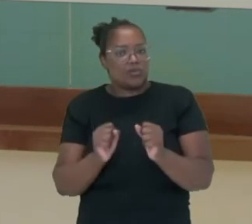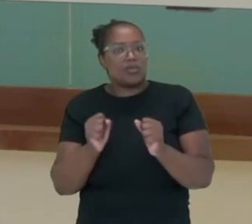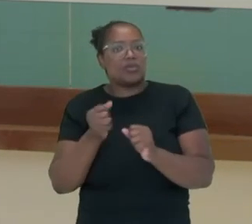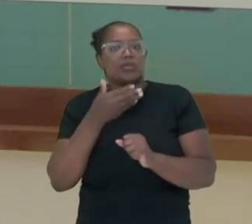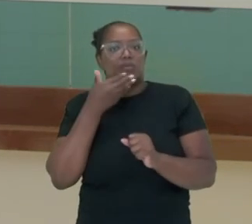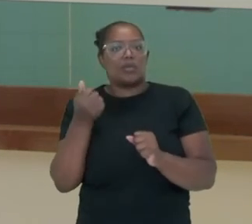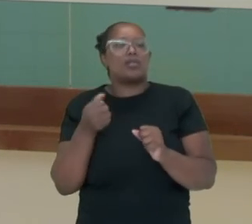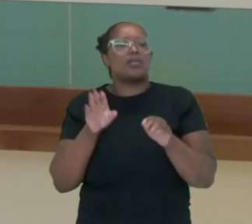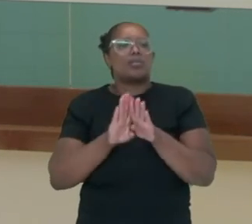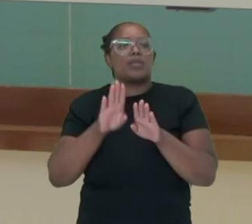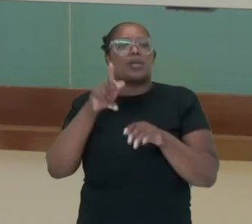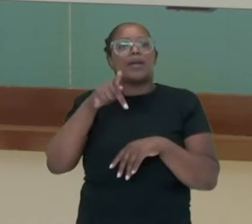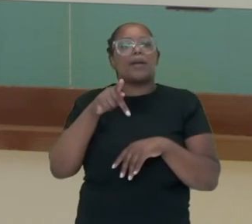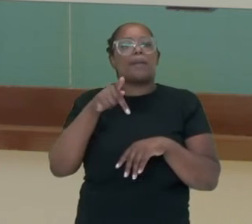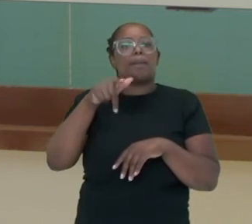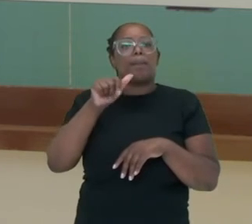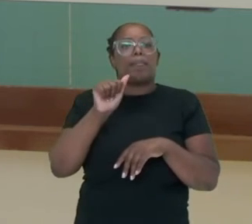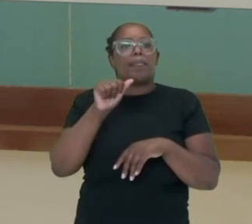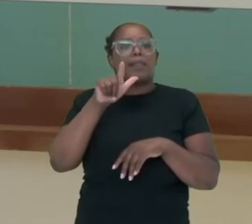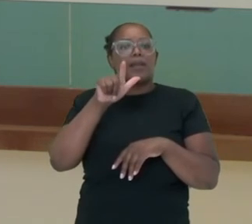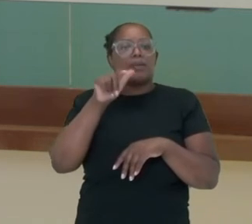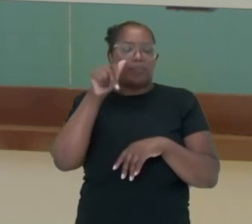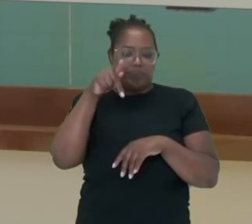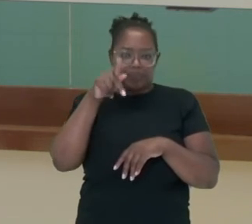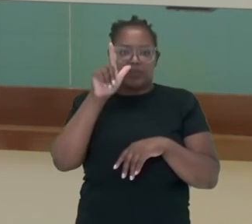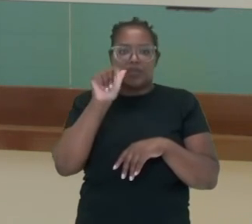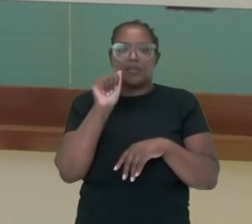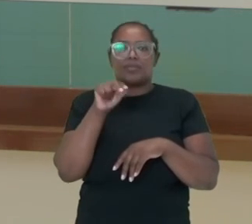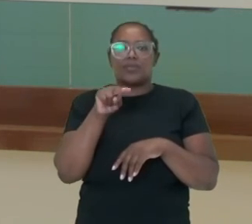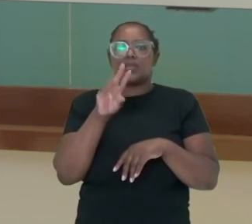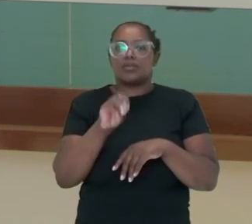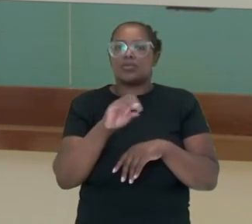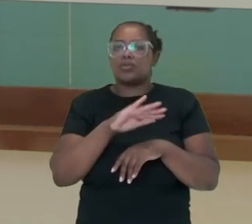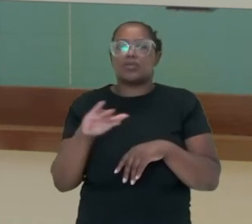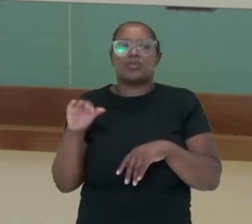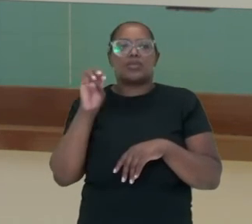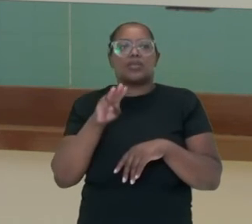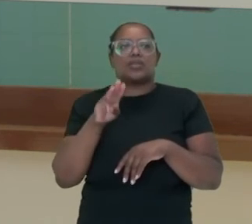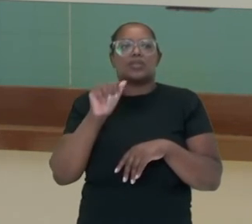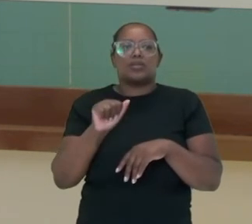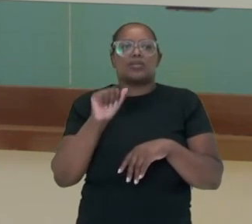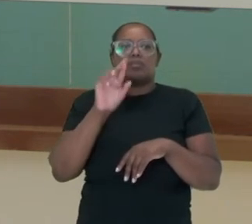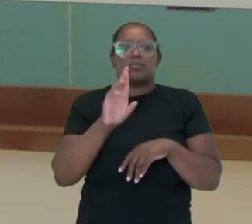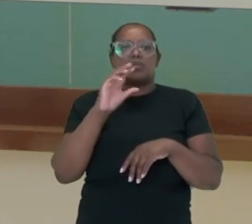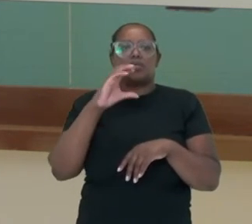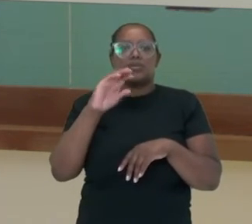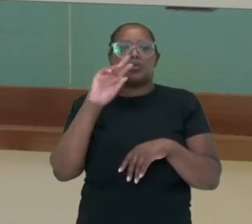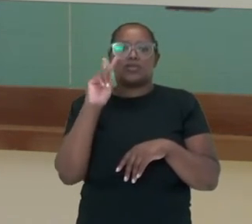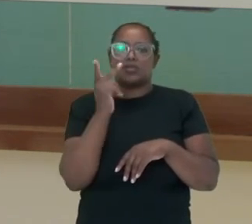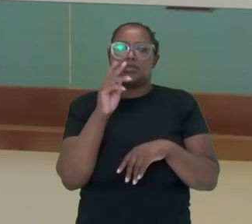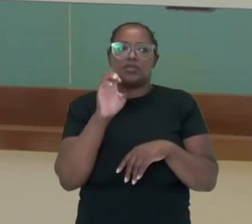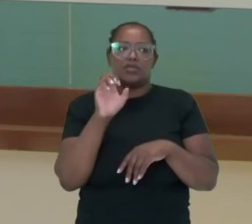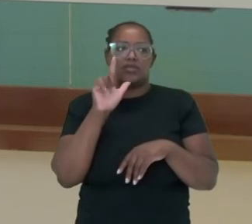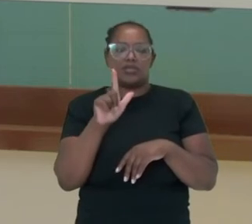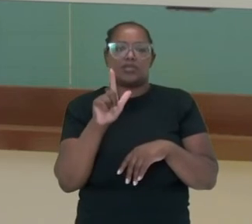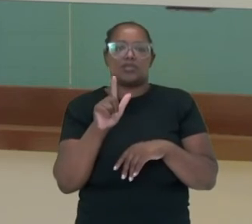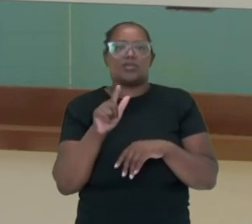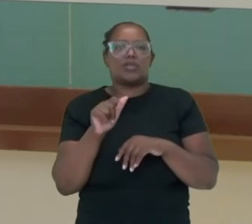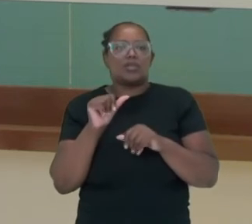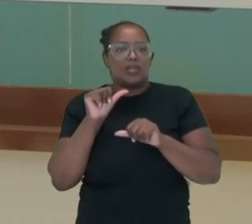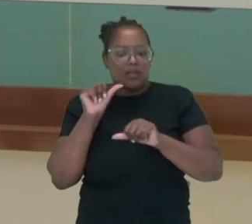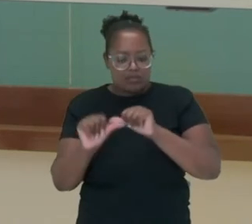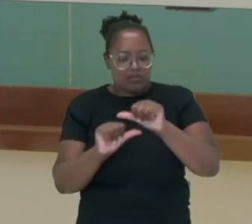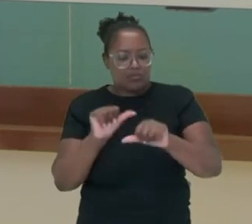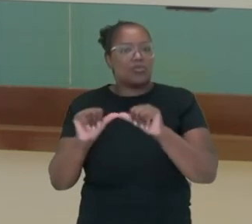Plano Marshall, onde Estados Unidos da América disponibilizou reserva monetária a fim de prosperar e incitar